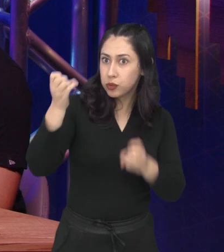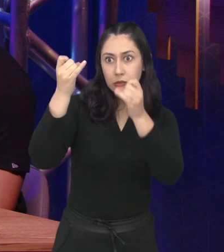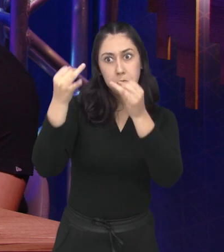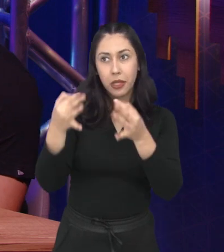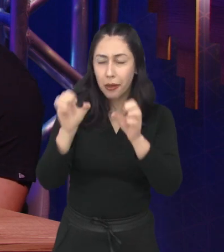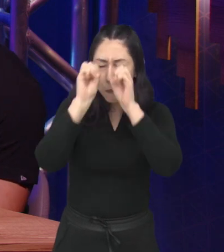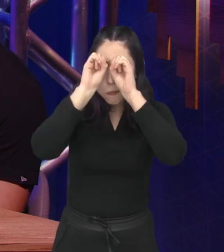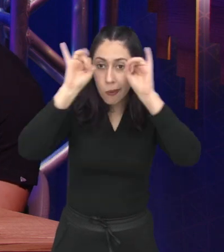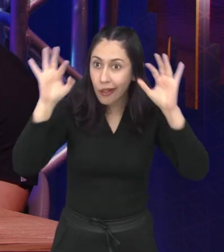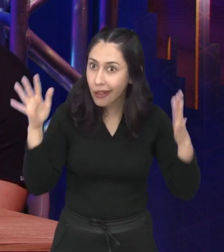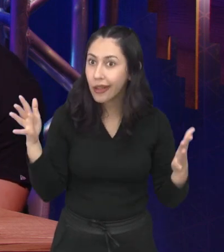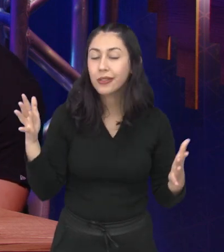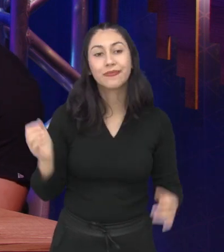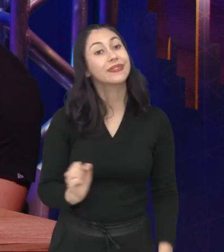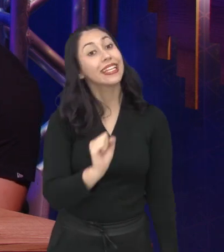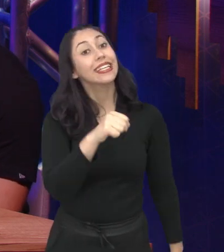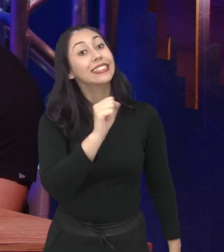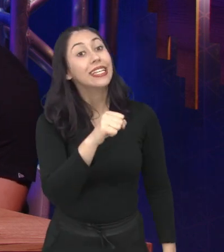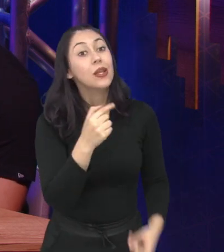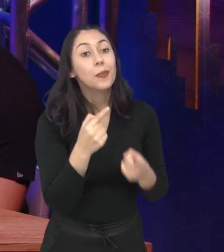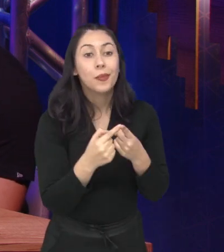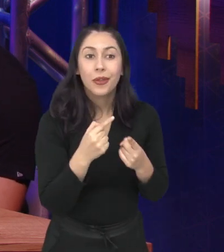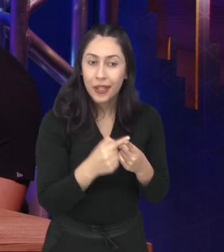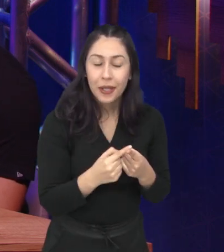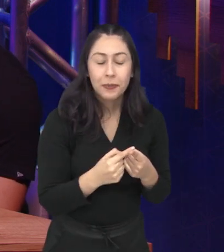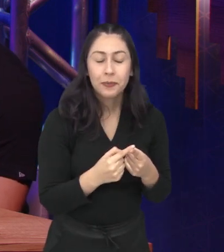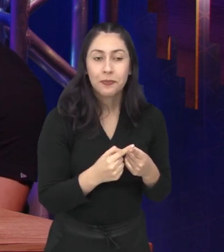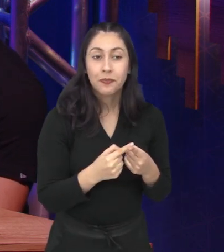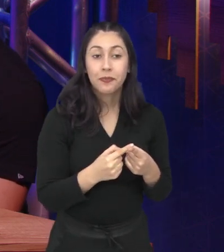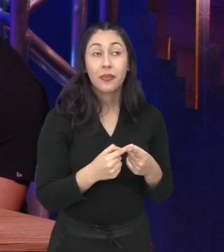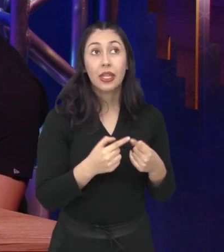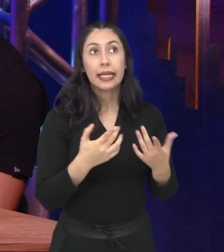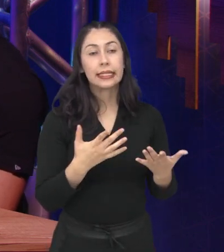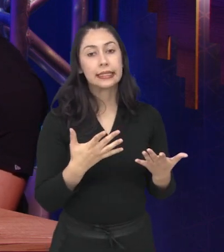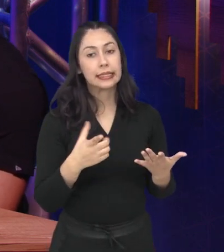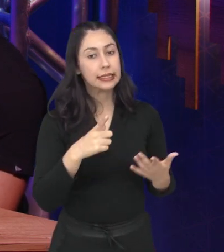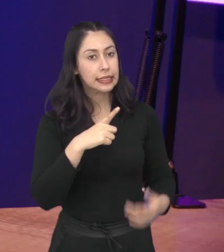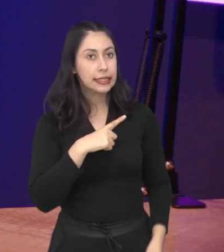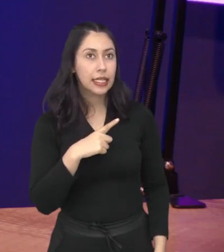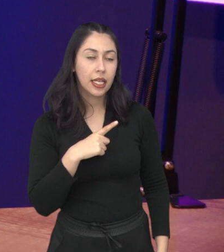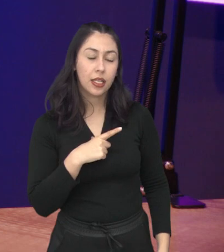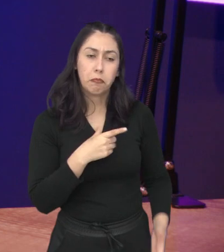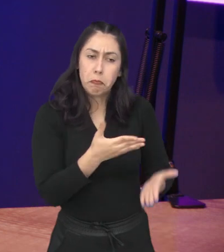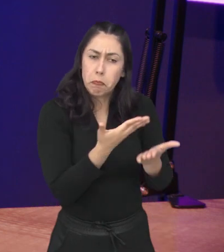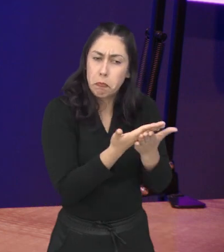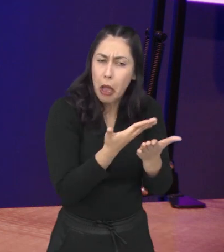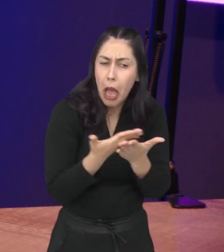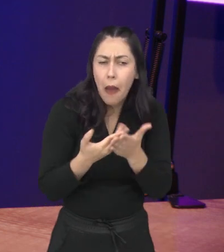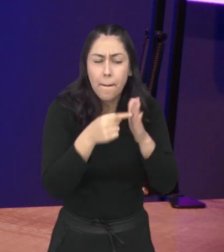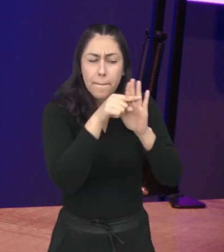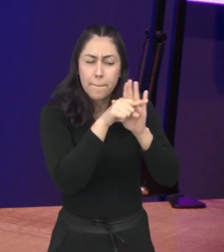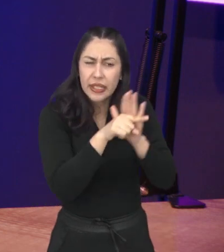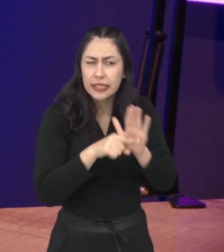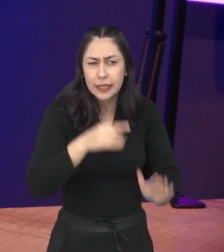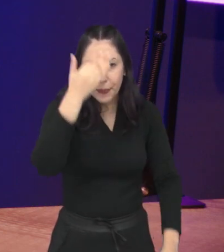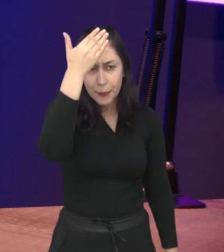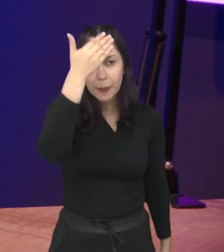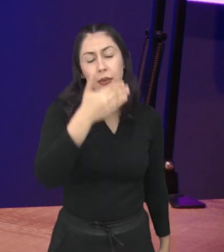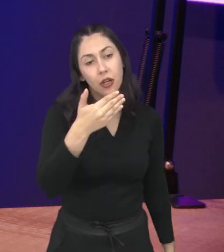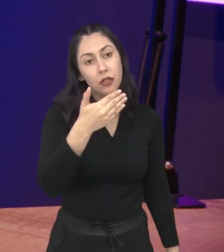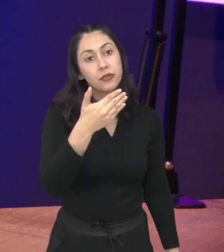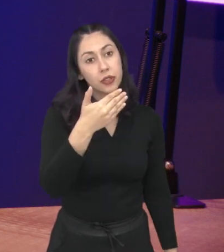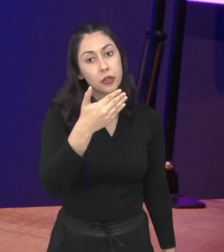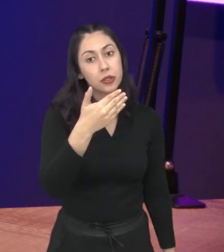explica muita coisa, Vicky. Exatamente. Explica até porque existe, então, né, estudos que comprovam